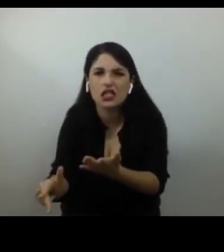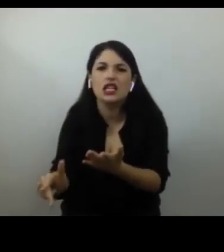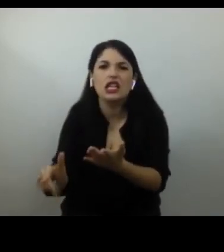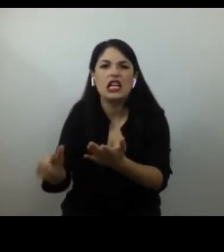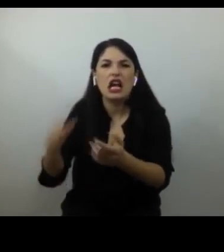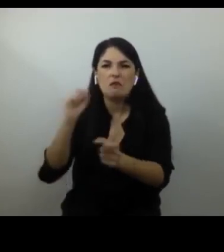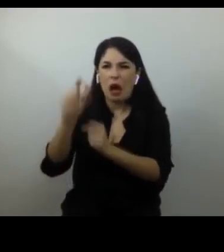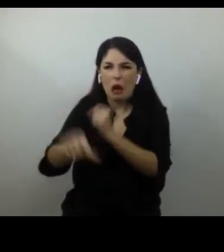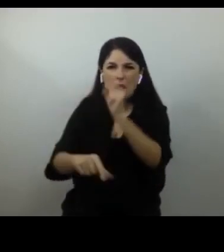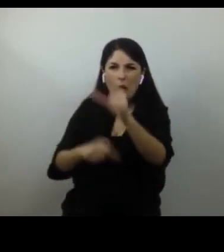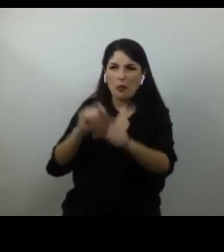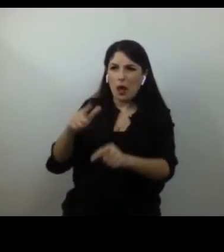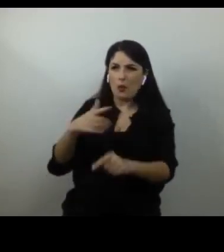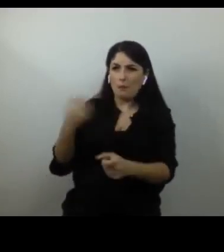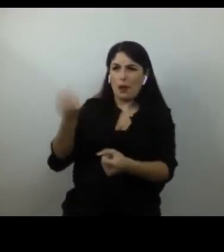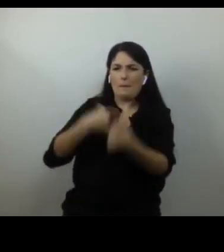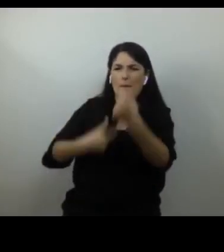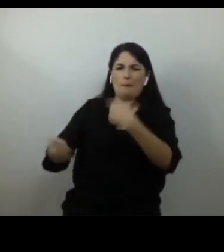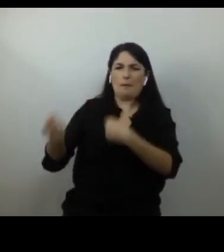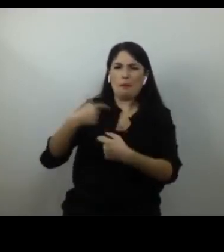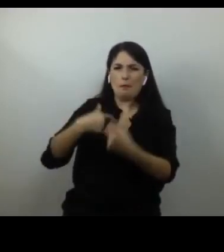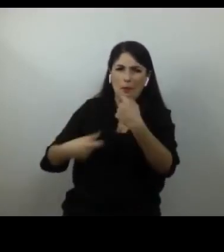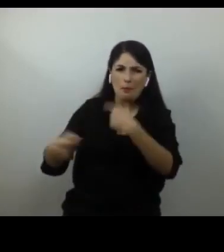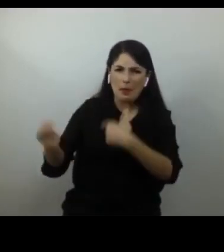muito solidário, muito importante.